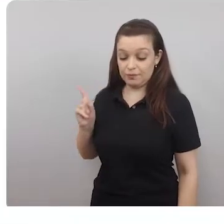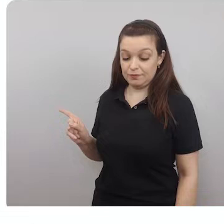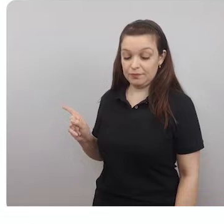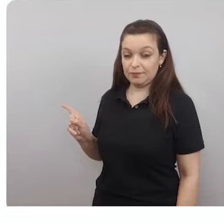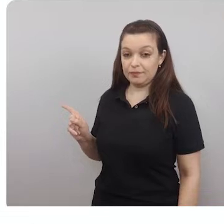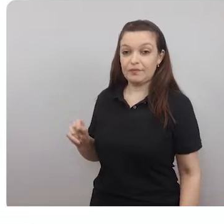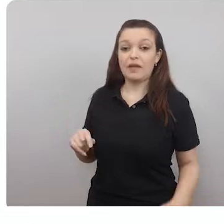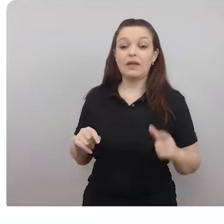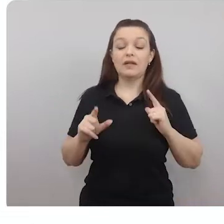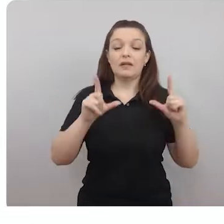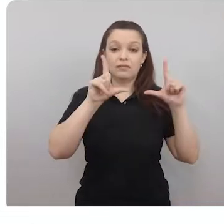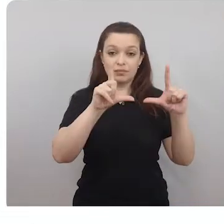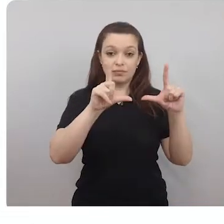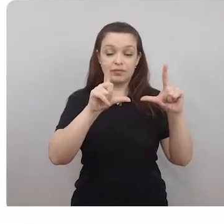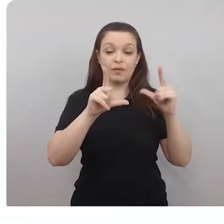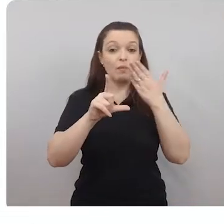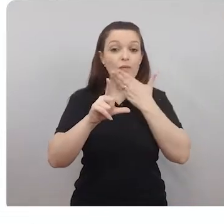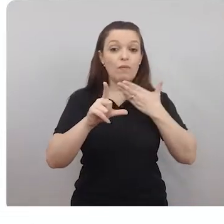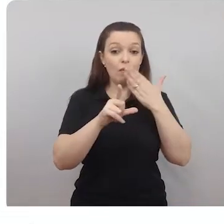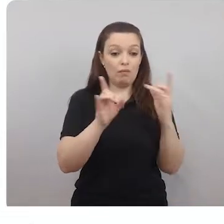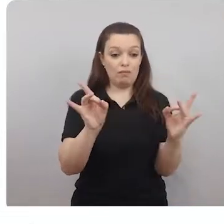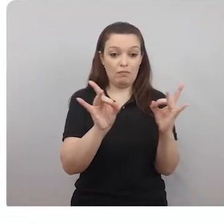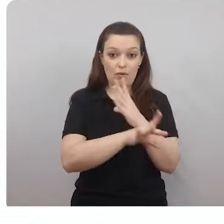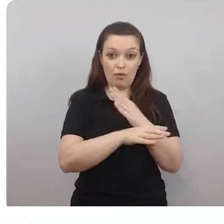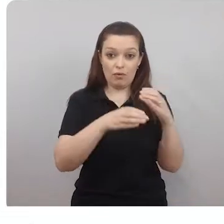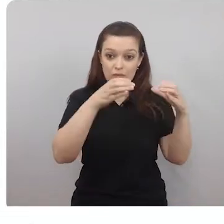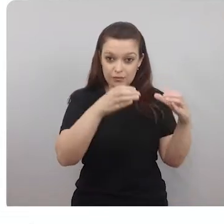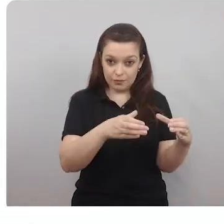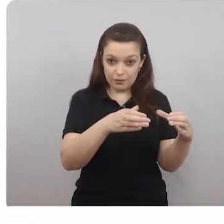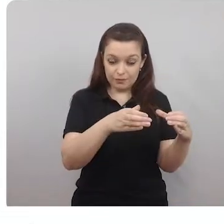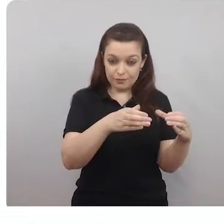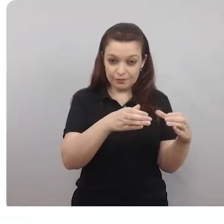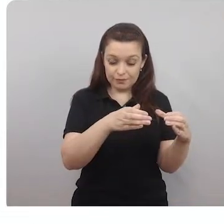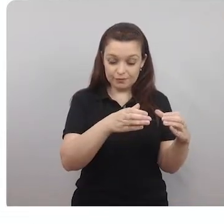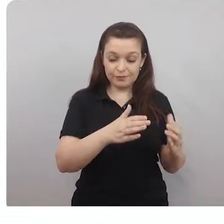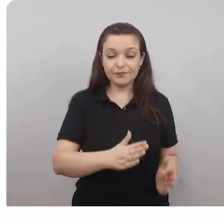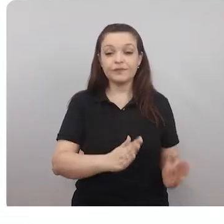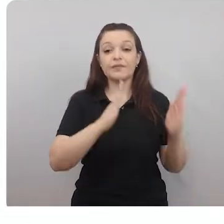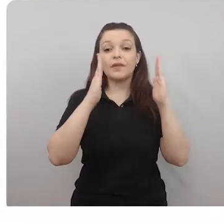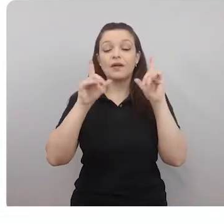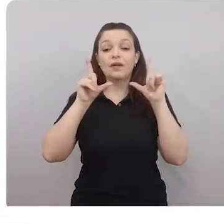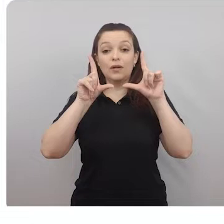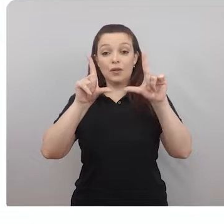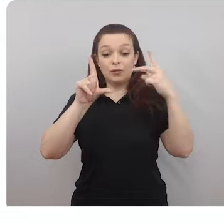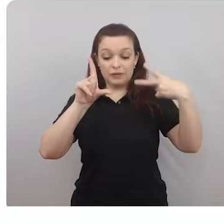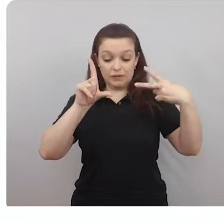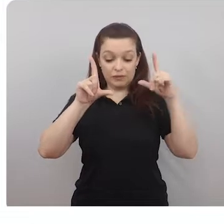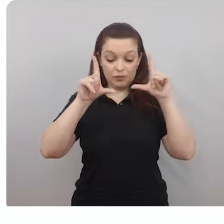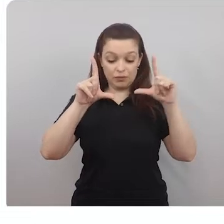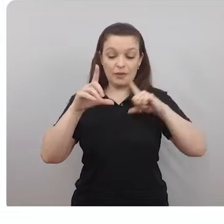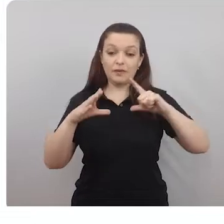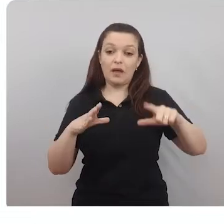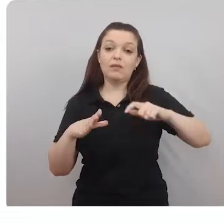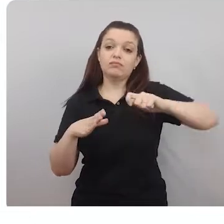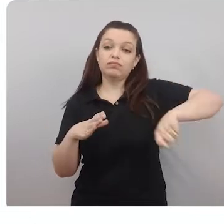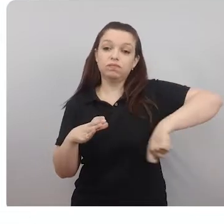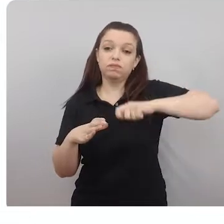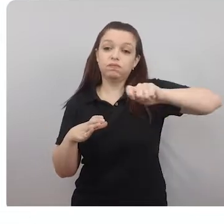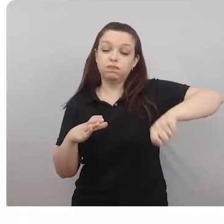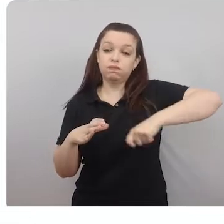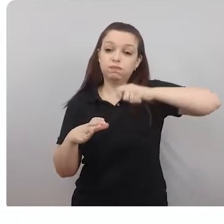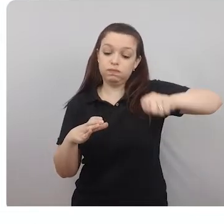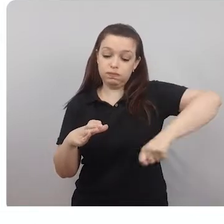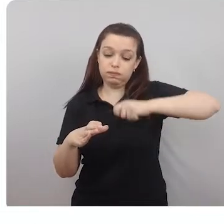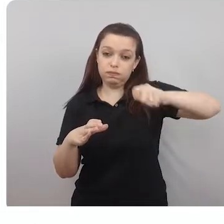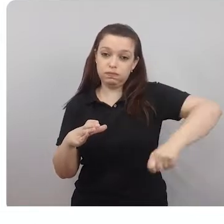Uma imagem de um bolo formigueiro pronto. A segunda imagem, alguém